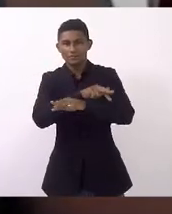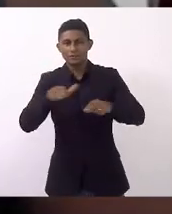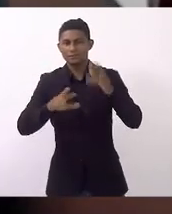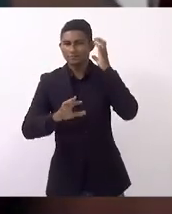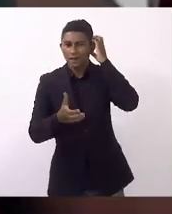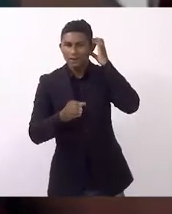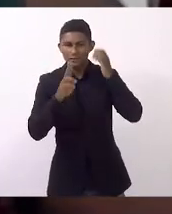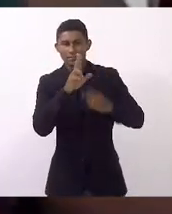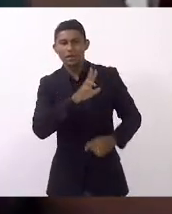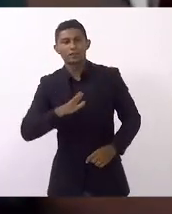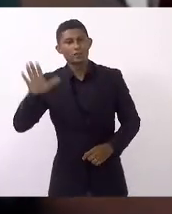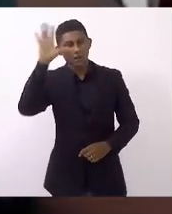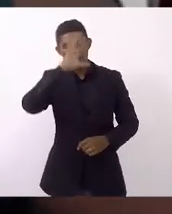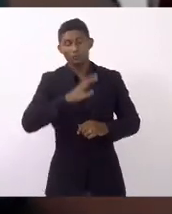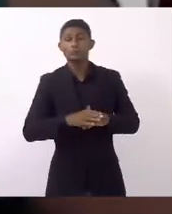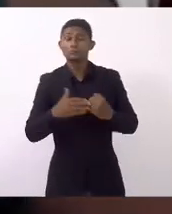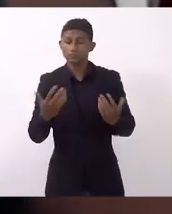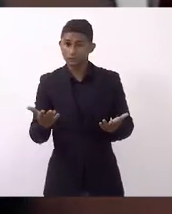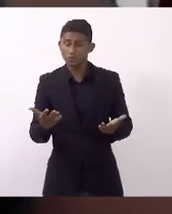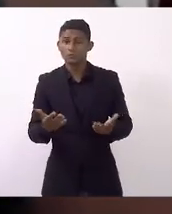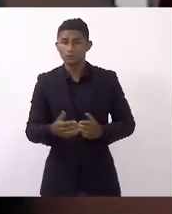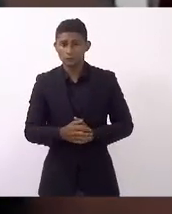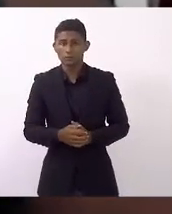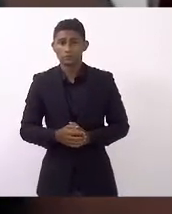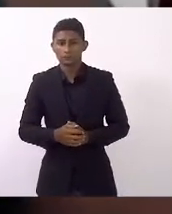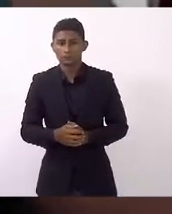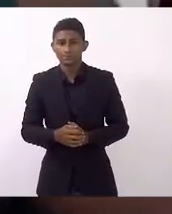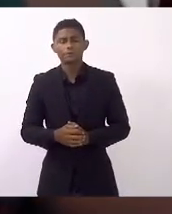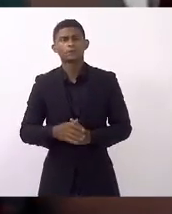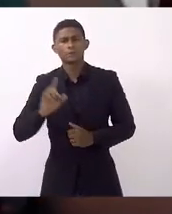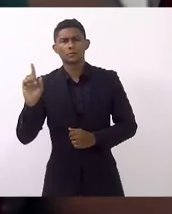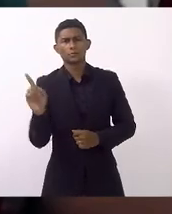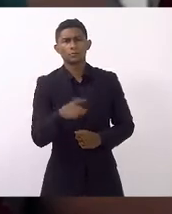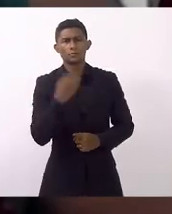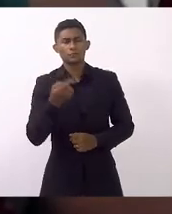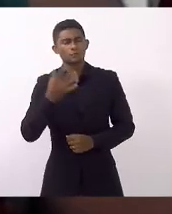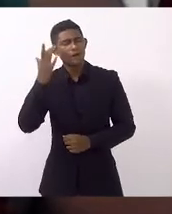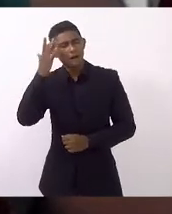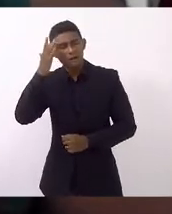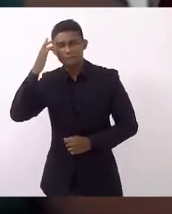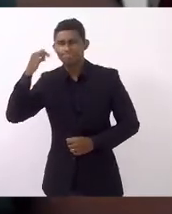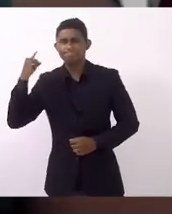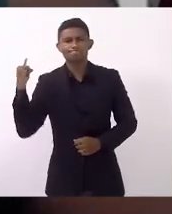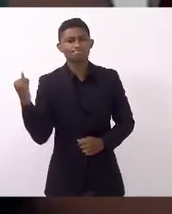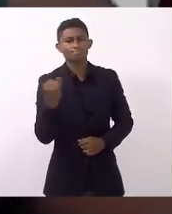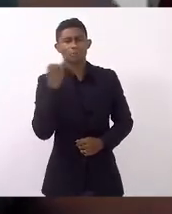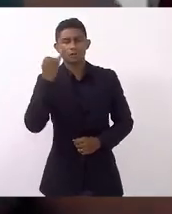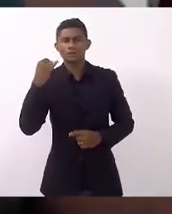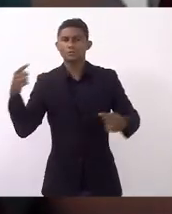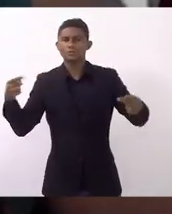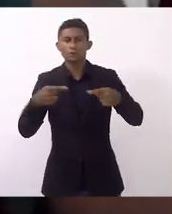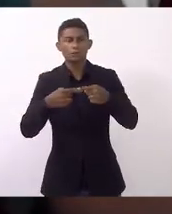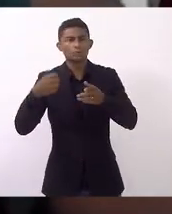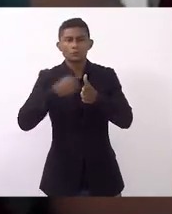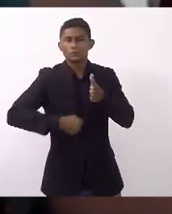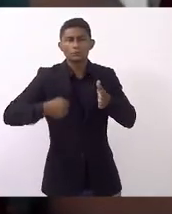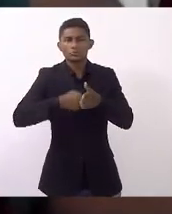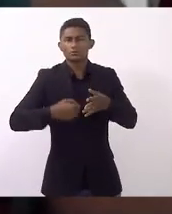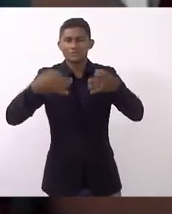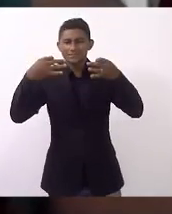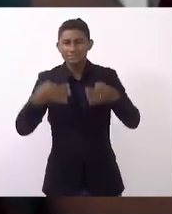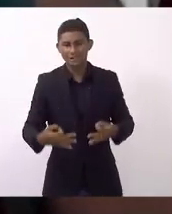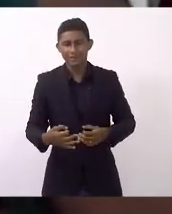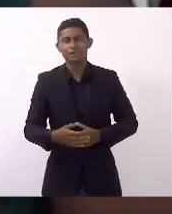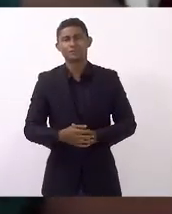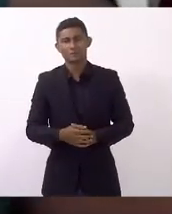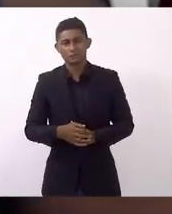Nacional, e o quanto isso para nós é importante como um instrumento de luta. É importante a defesa